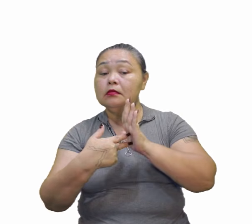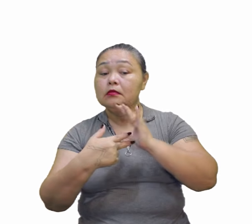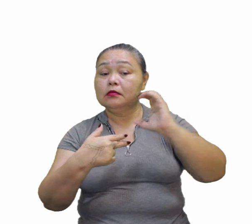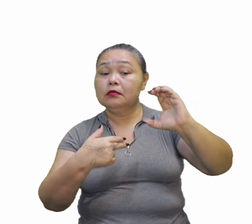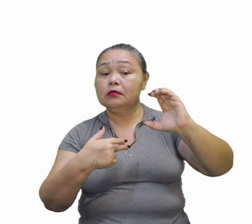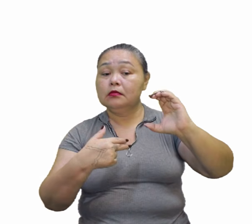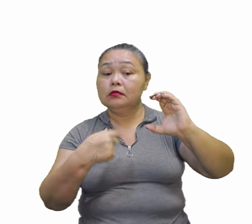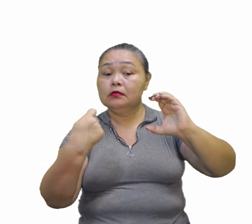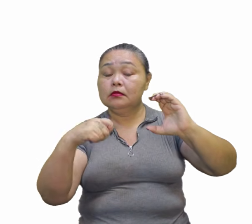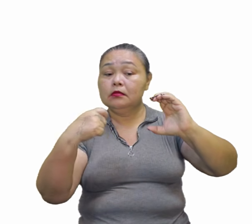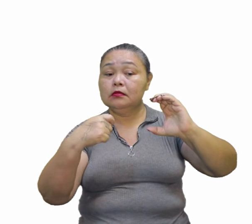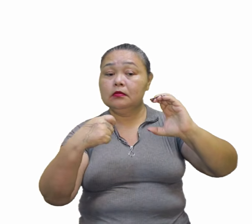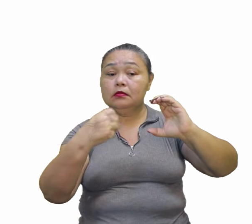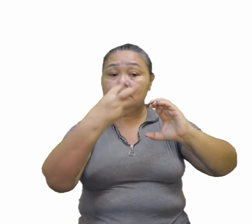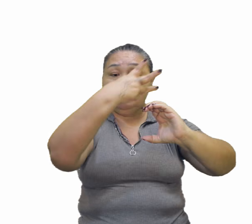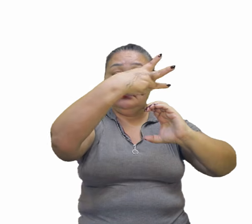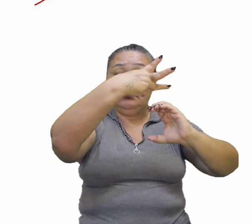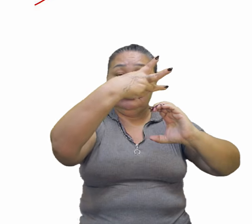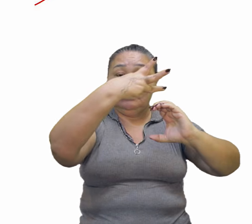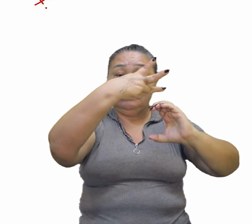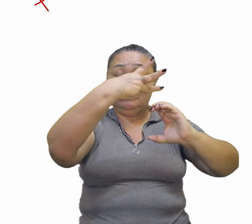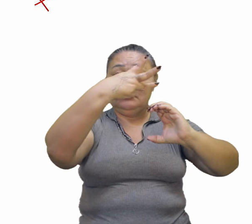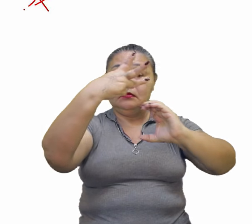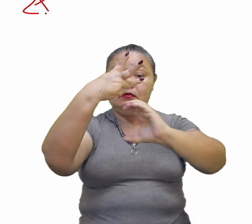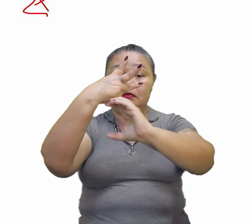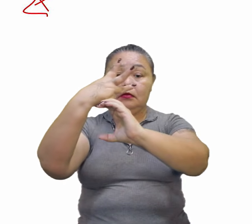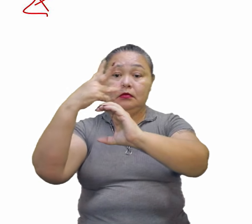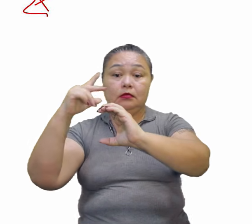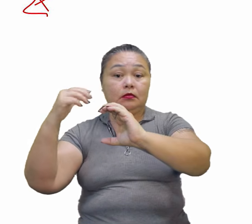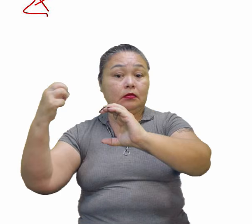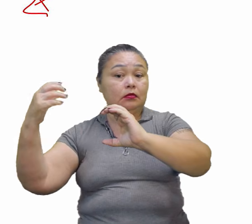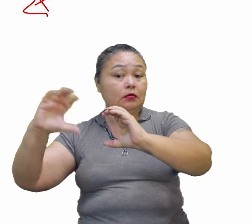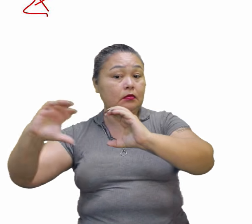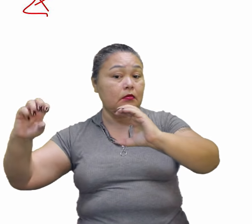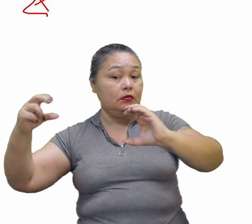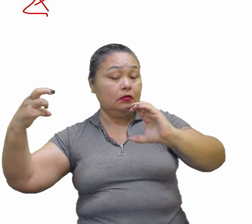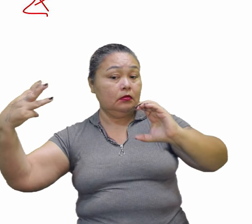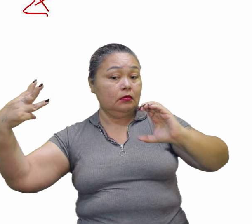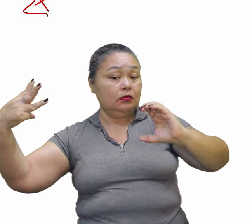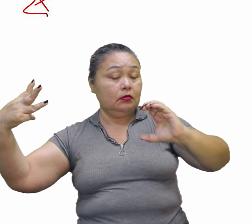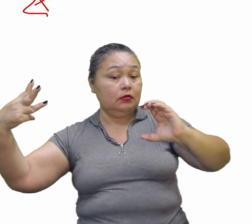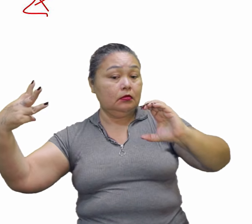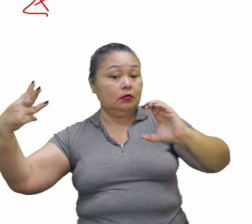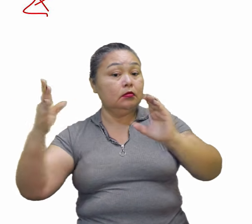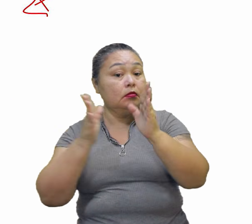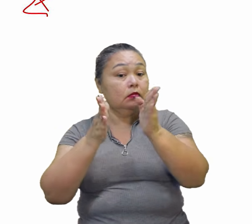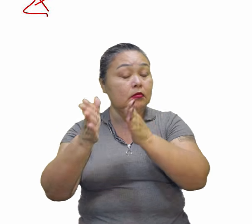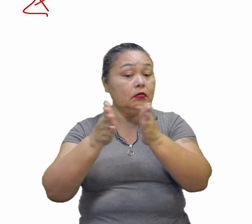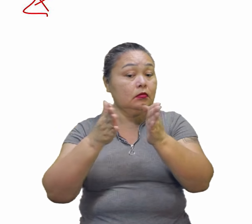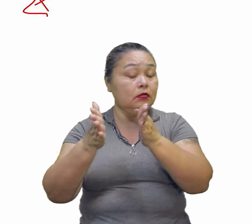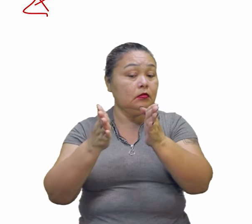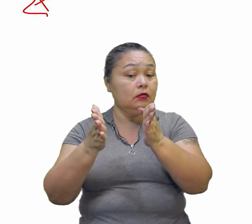daqui precisa fazer 3 ligações, esse daqui precisa fazer 3 ligações e esse daqui precisa